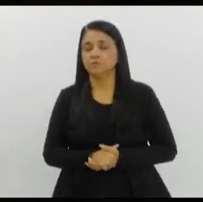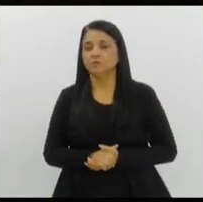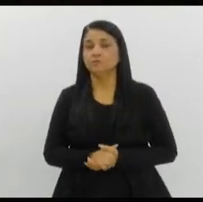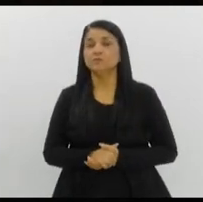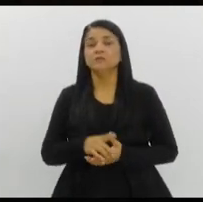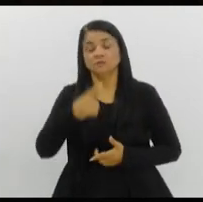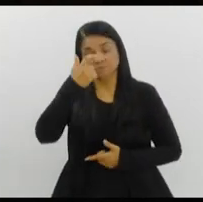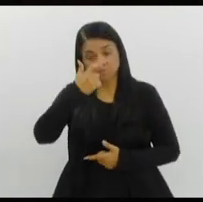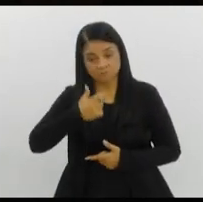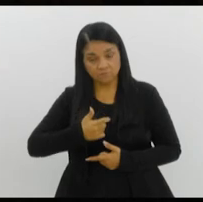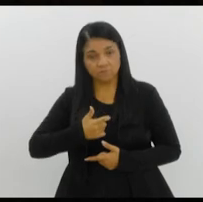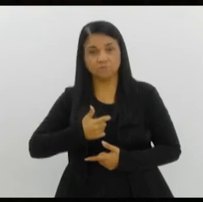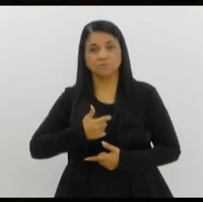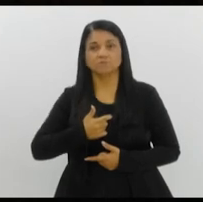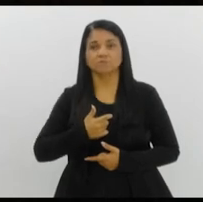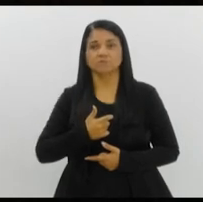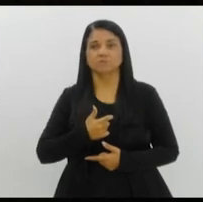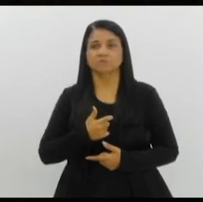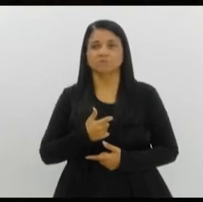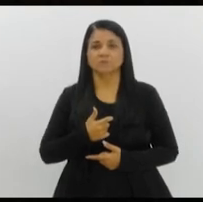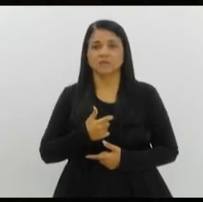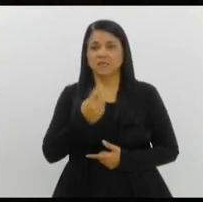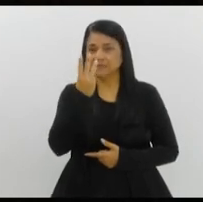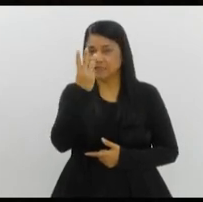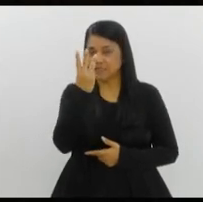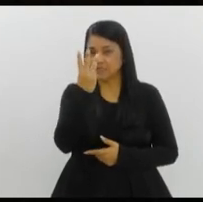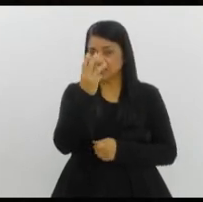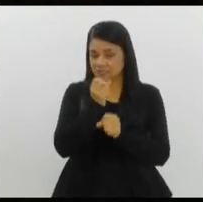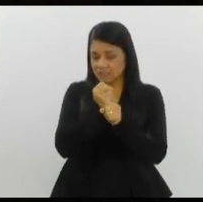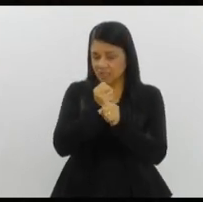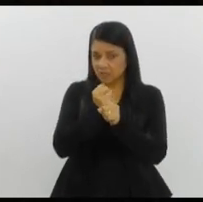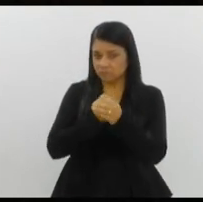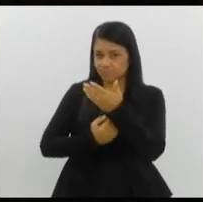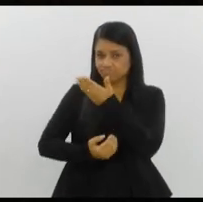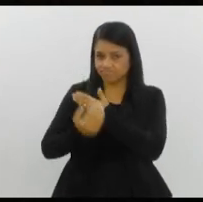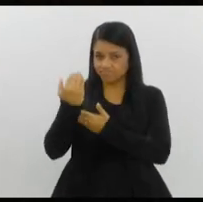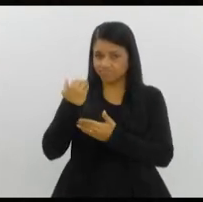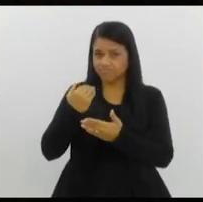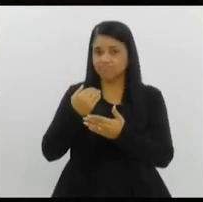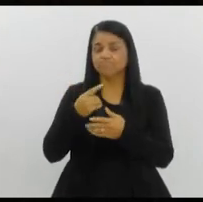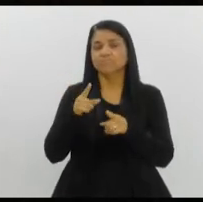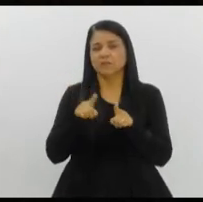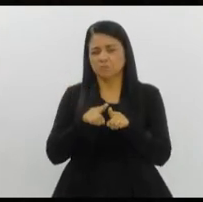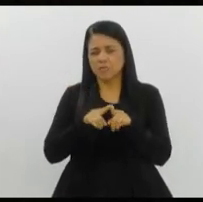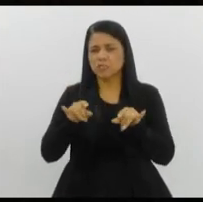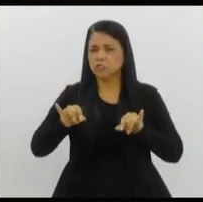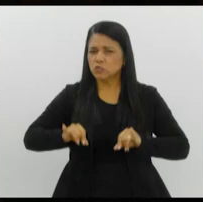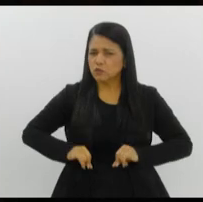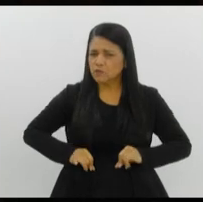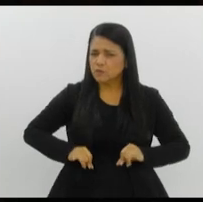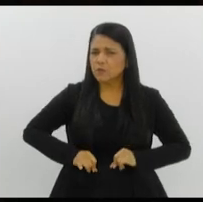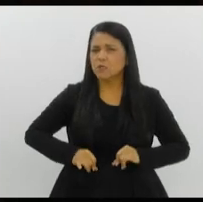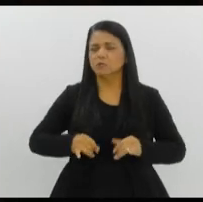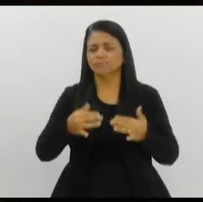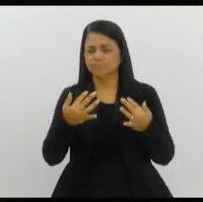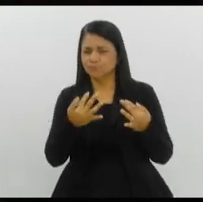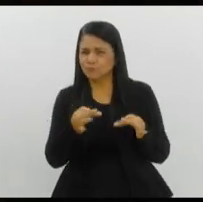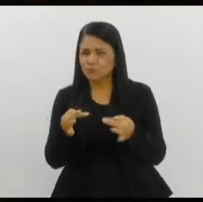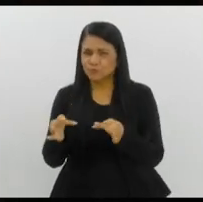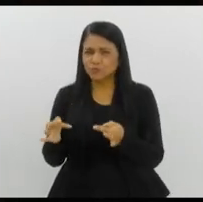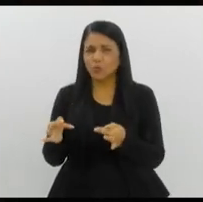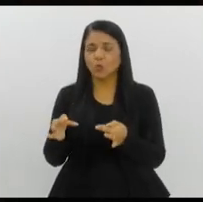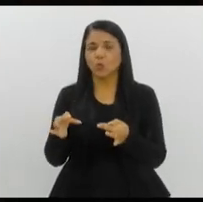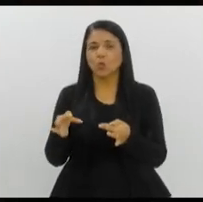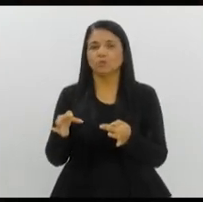assim como eu, há 3 anos atrás, convivi com o sofrimento, a dor